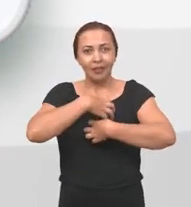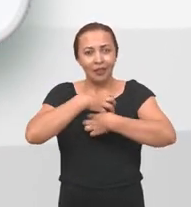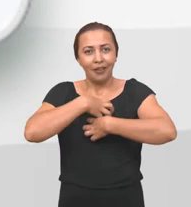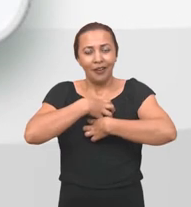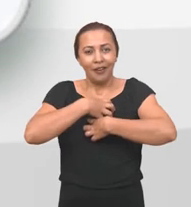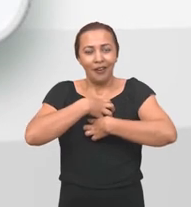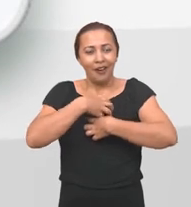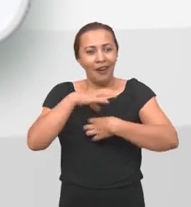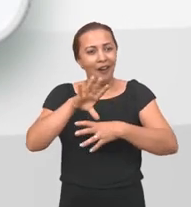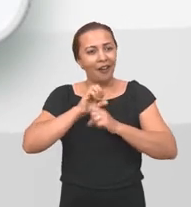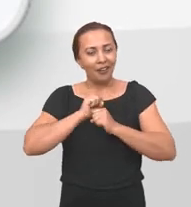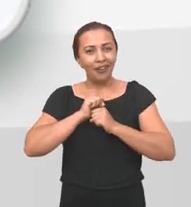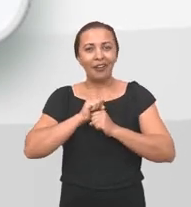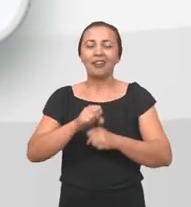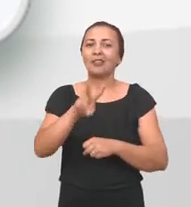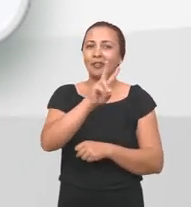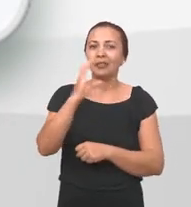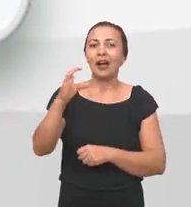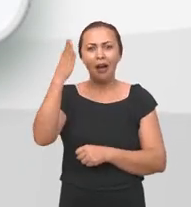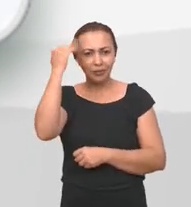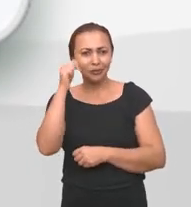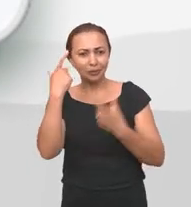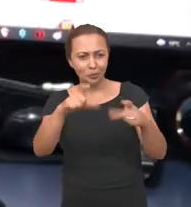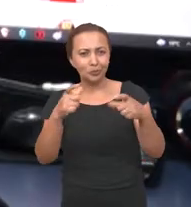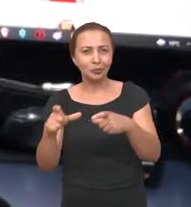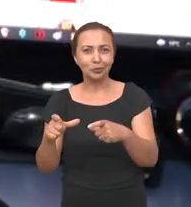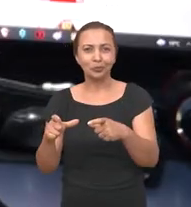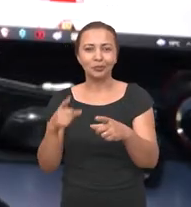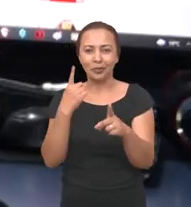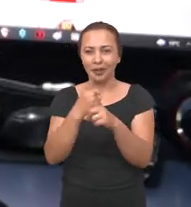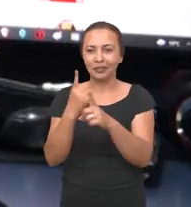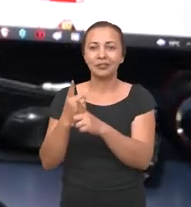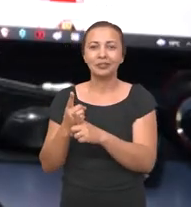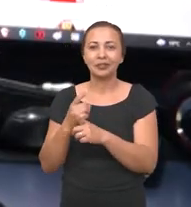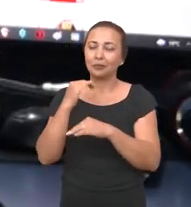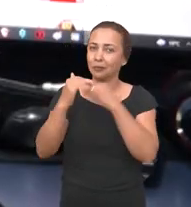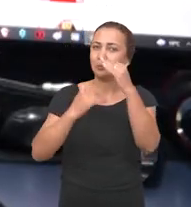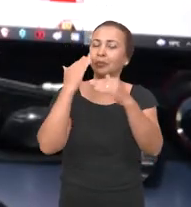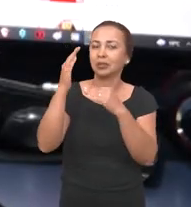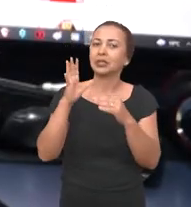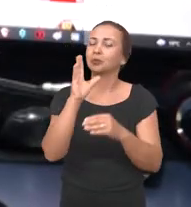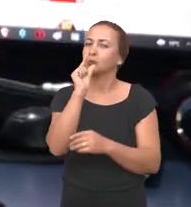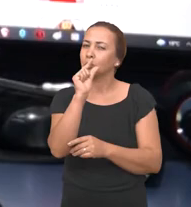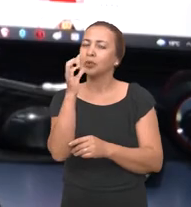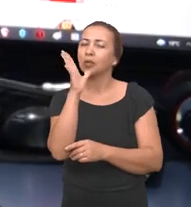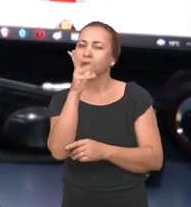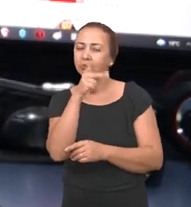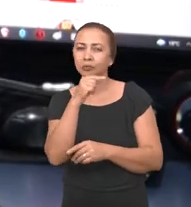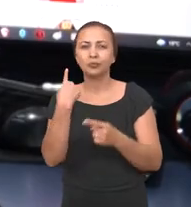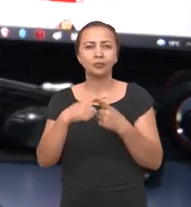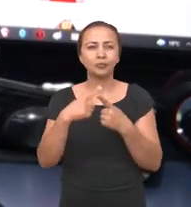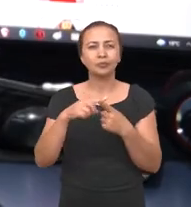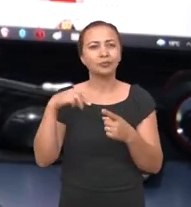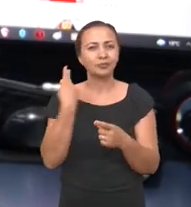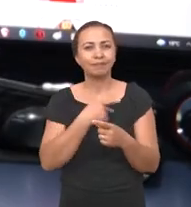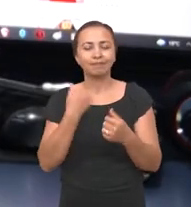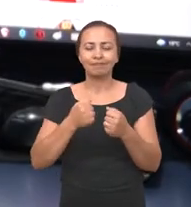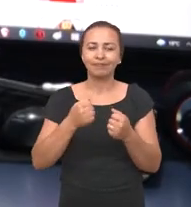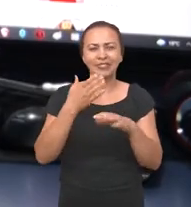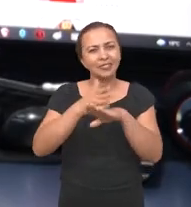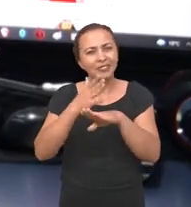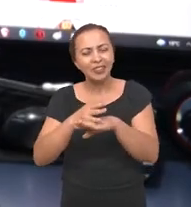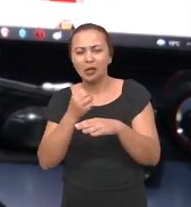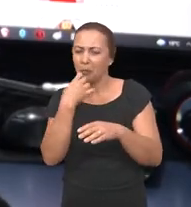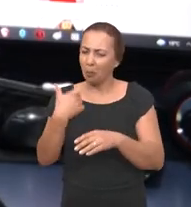conquista, ela visse aquilo e falasse, eu sei onde é aquilo. Então foi um processo um pouco demorado, porque a gente tinha que testar se estava